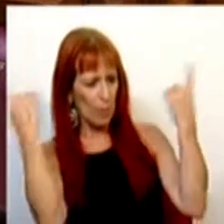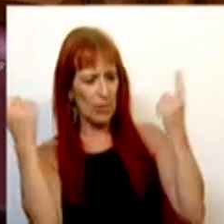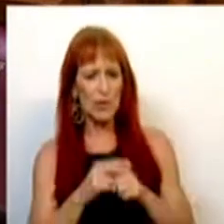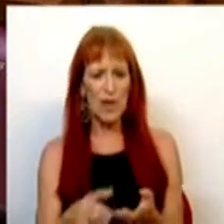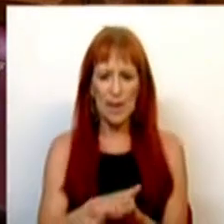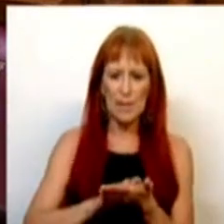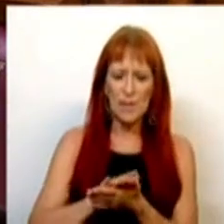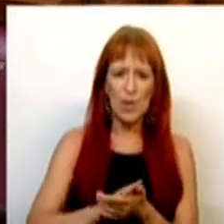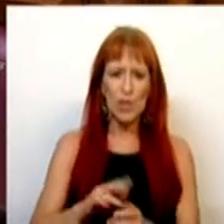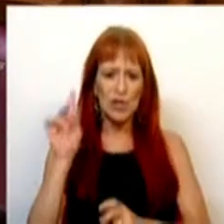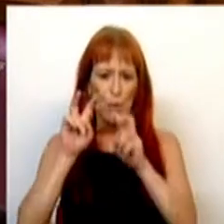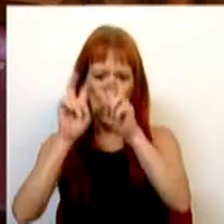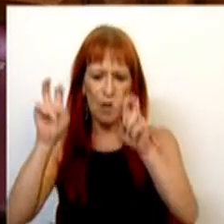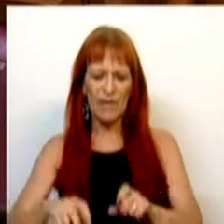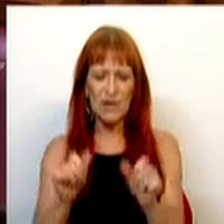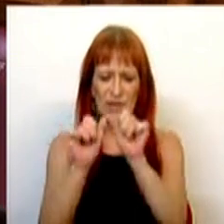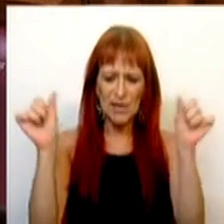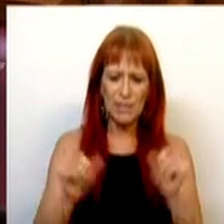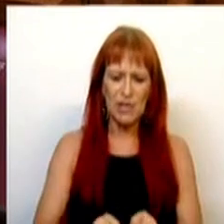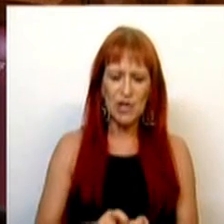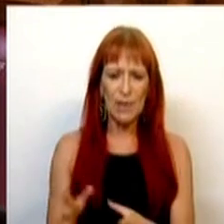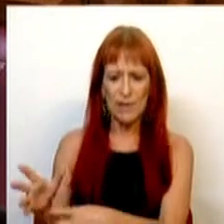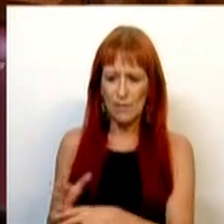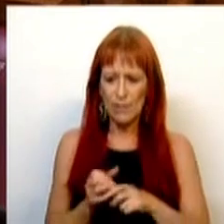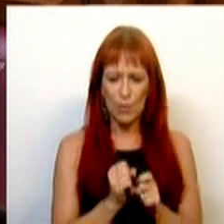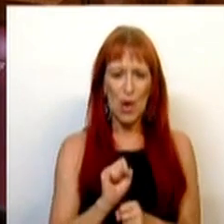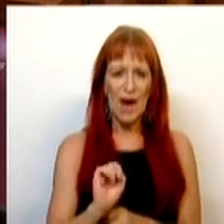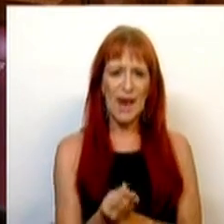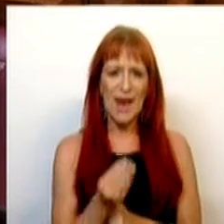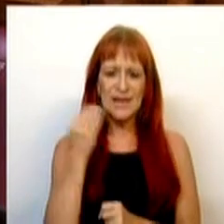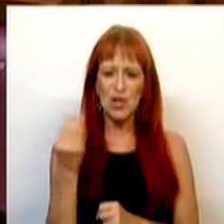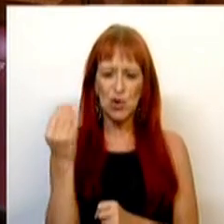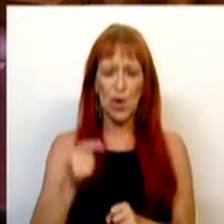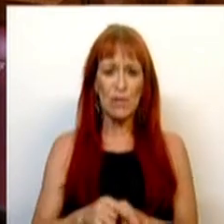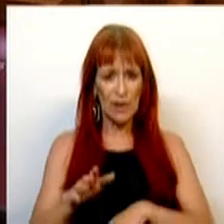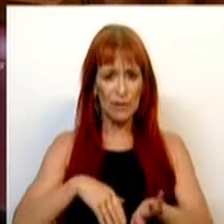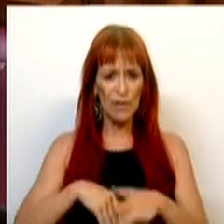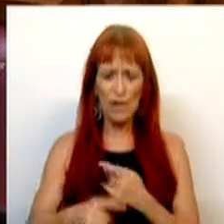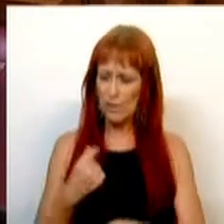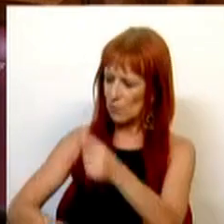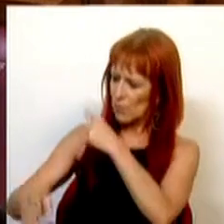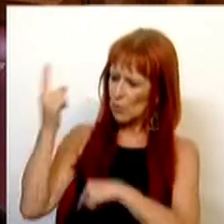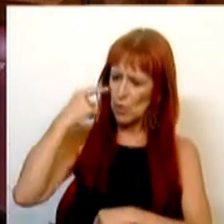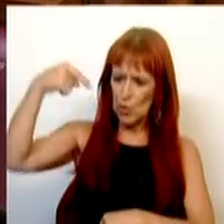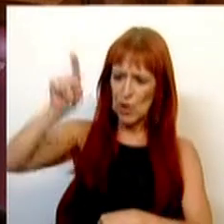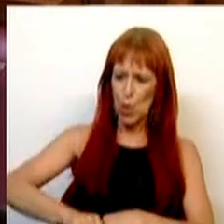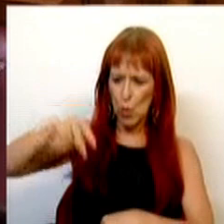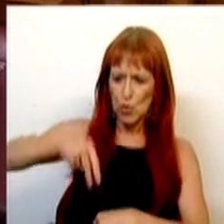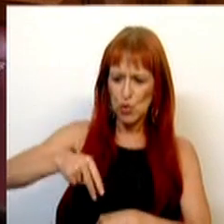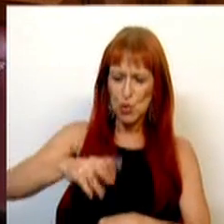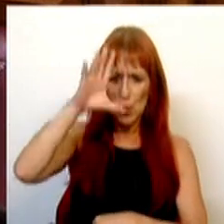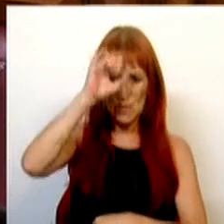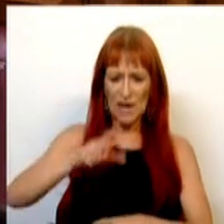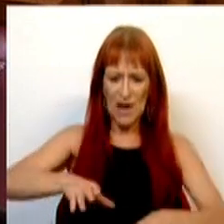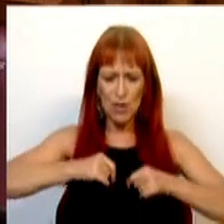das bases para a qualificação do sistema de acolhimento de crianças e jovens, realizada no passado dia 1 de junho, o